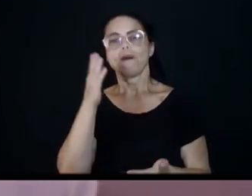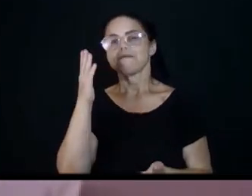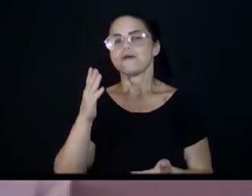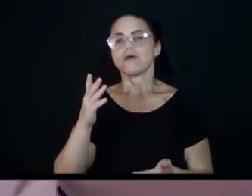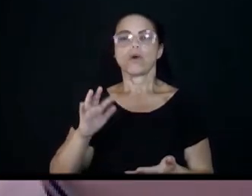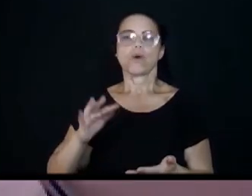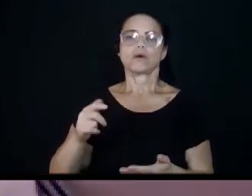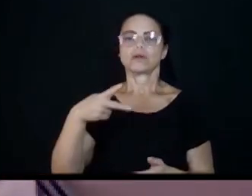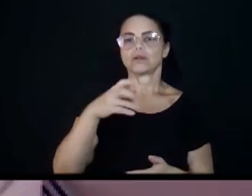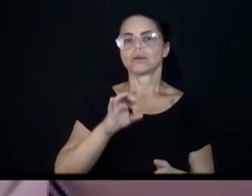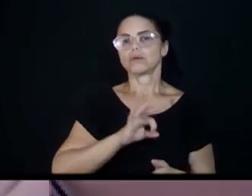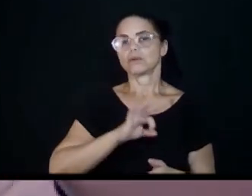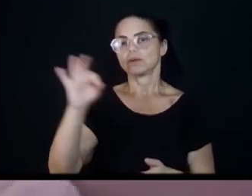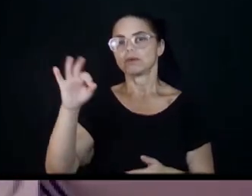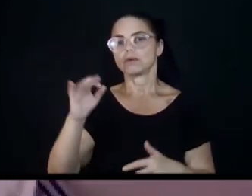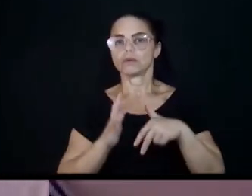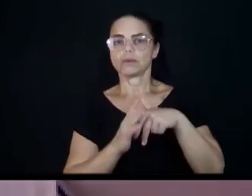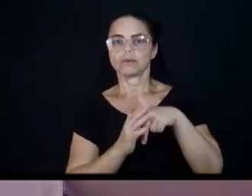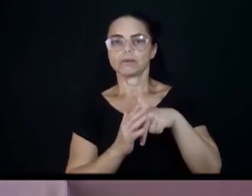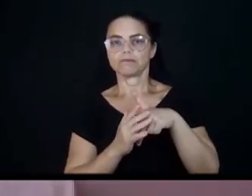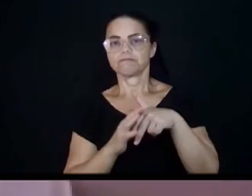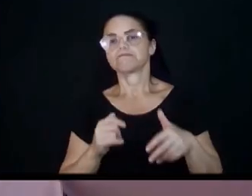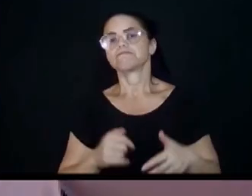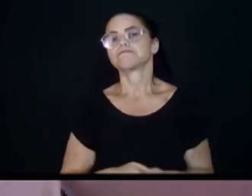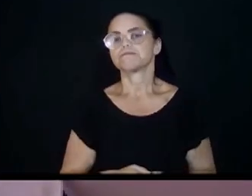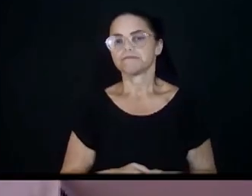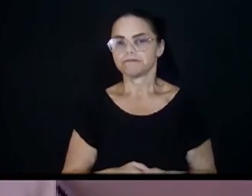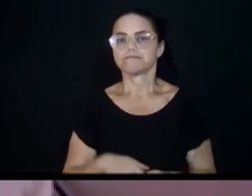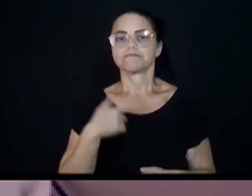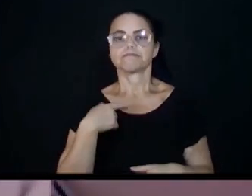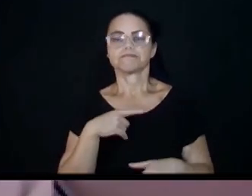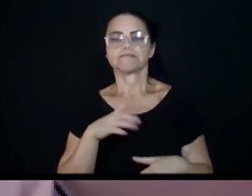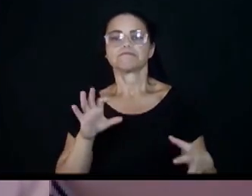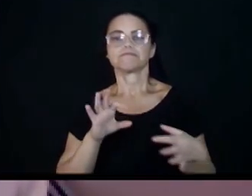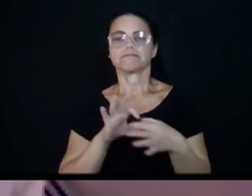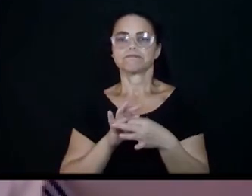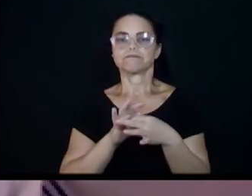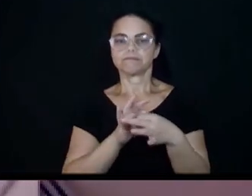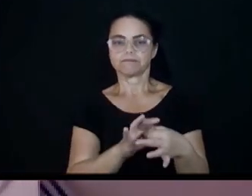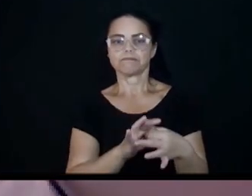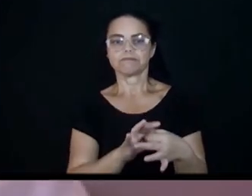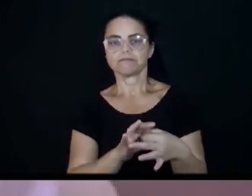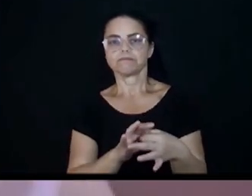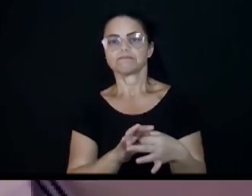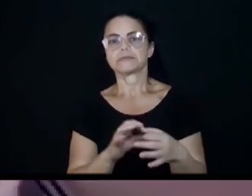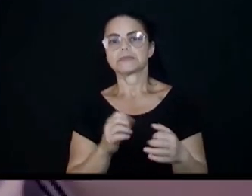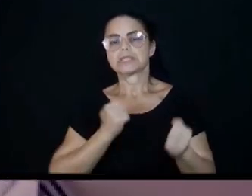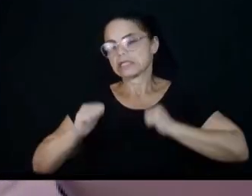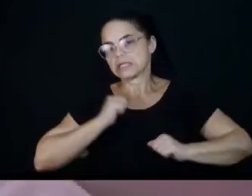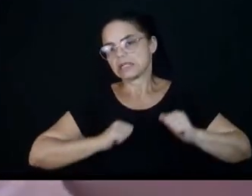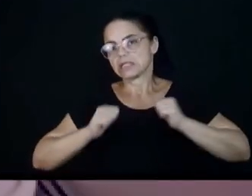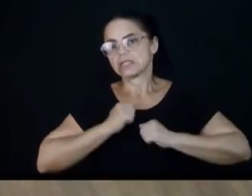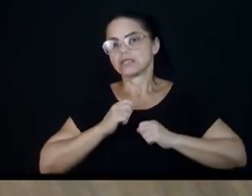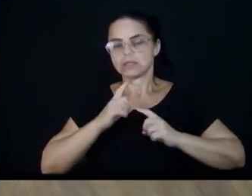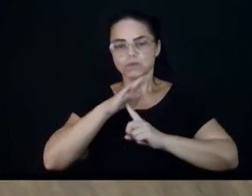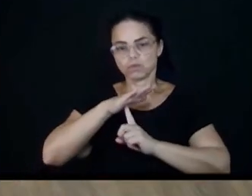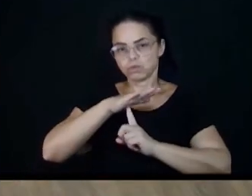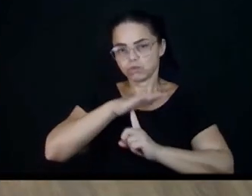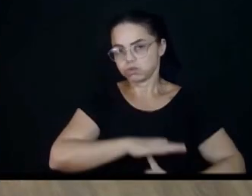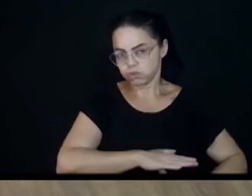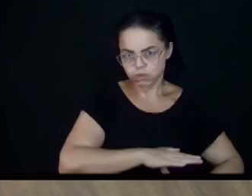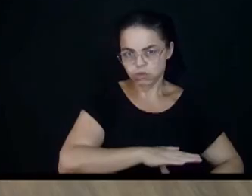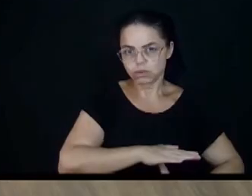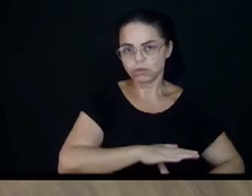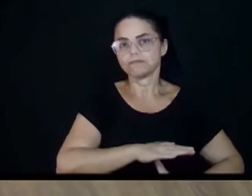então dos pacientes, vem associado, além de tudo isso, com uma ansiedade e depressão. Então você veja, é um bojo de